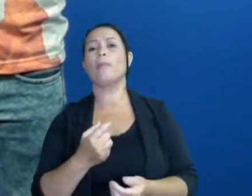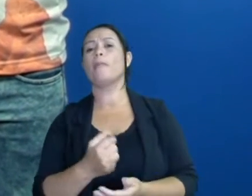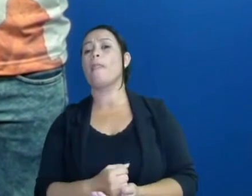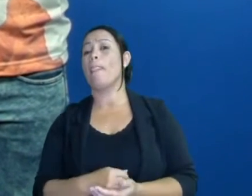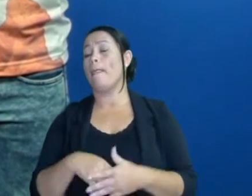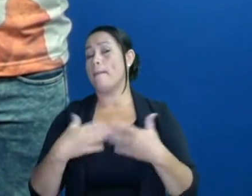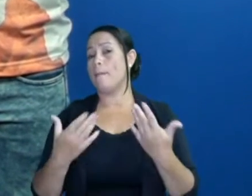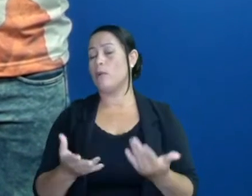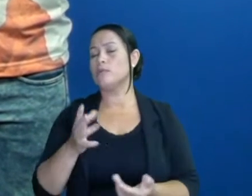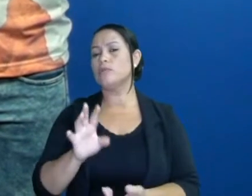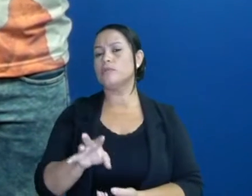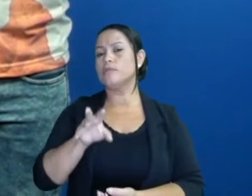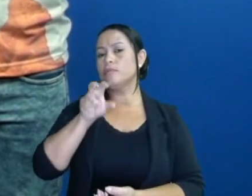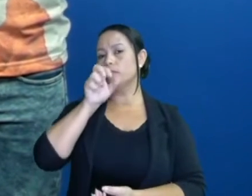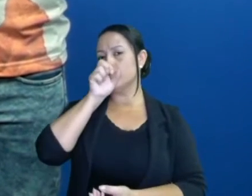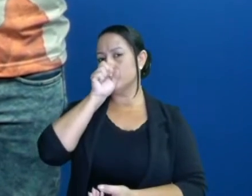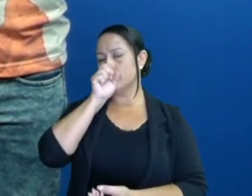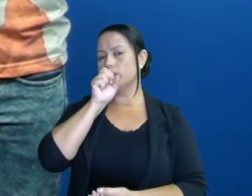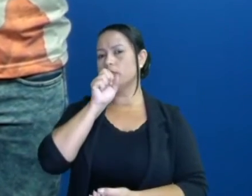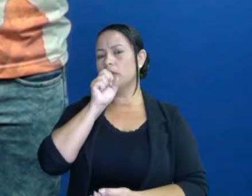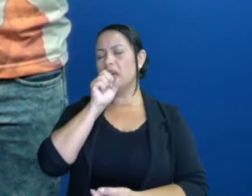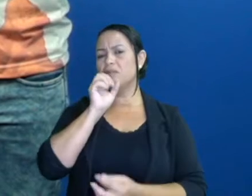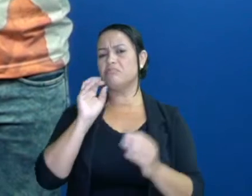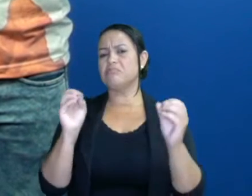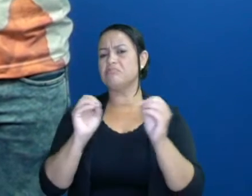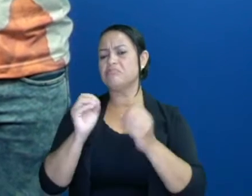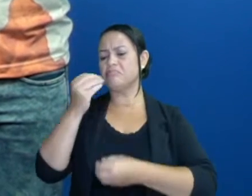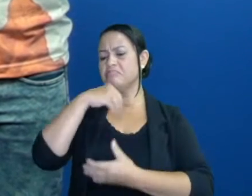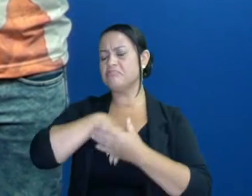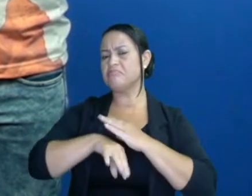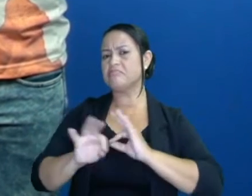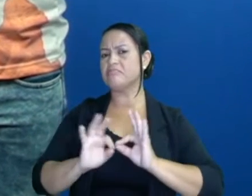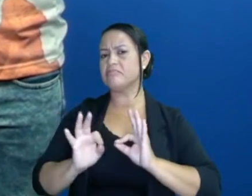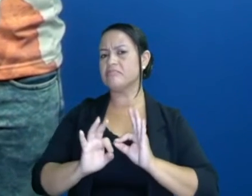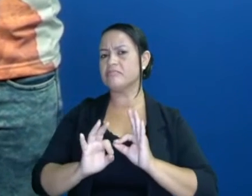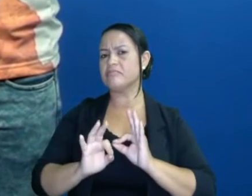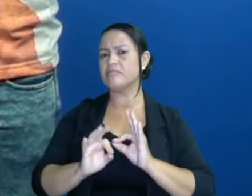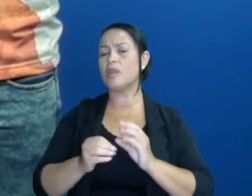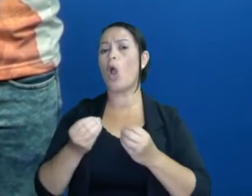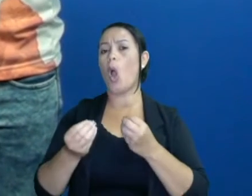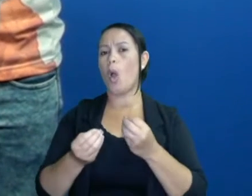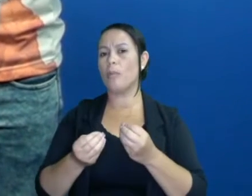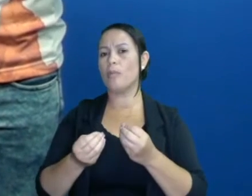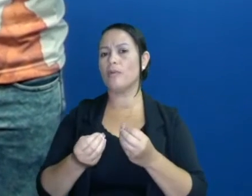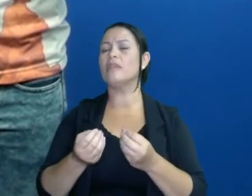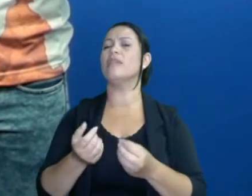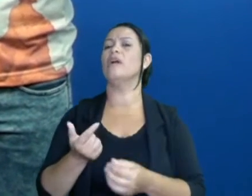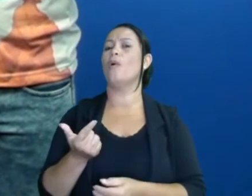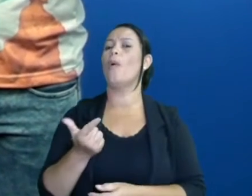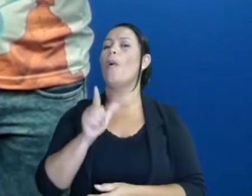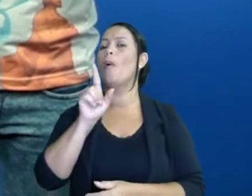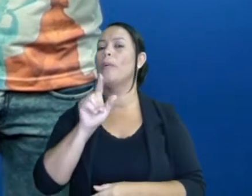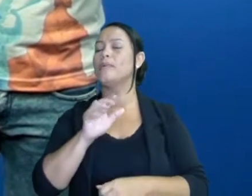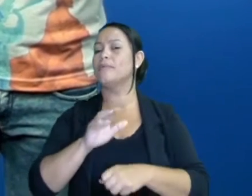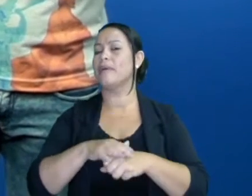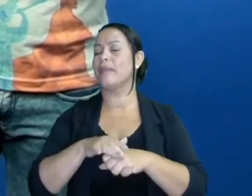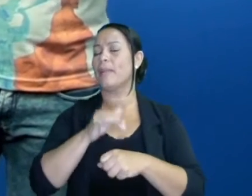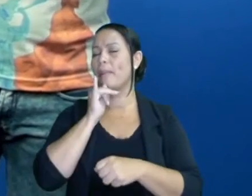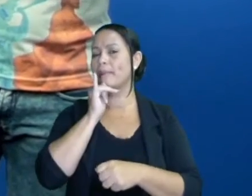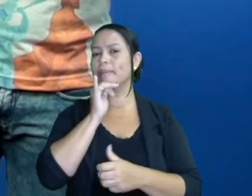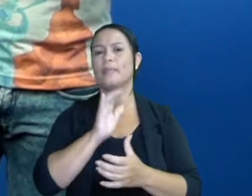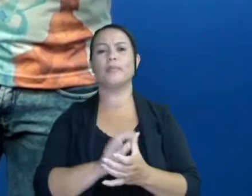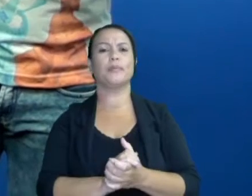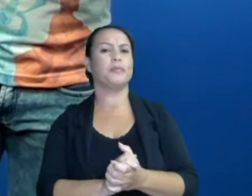nós respiramos ele e ele não reage no nosso organismo, ele reagirá de outras maneiras, como por